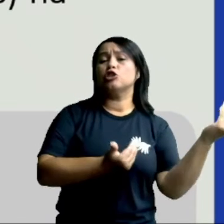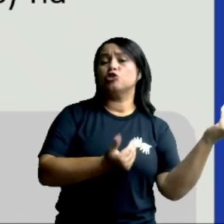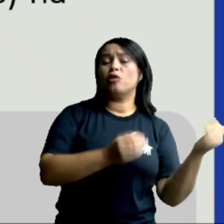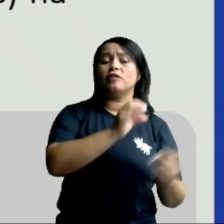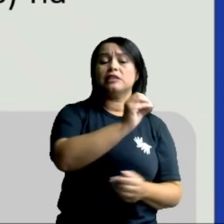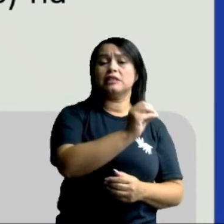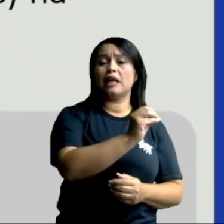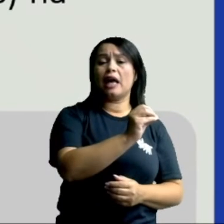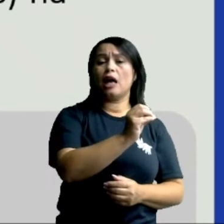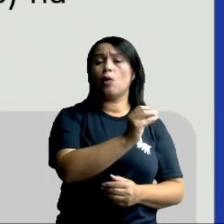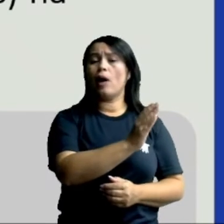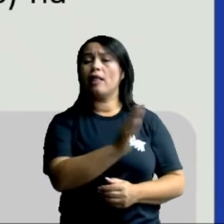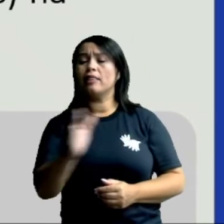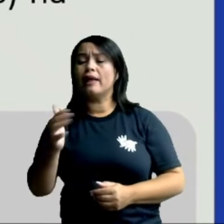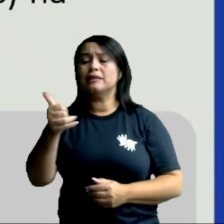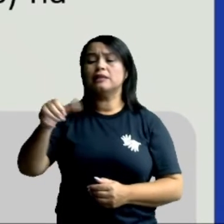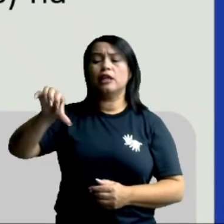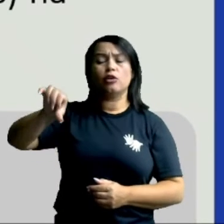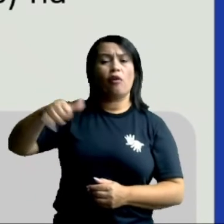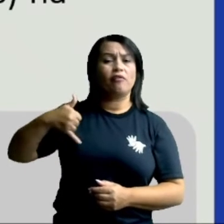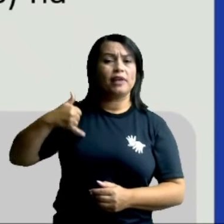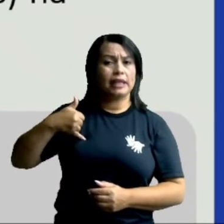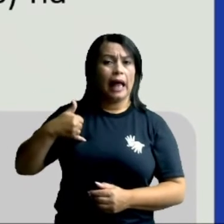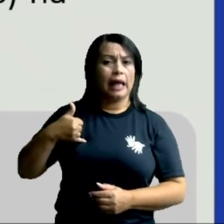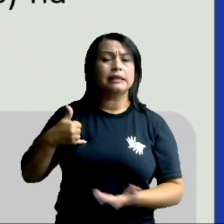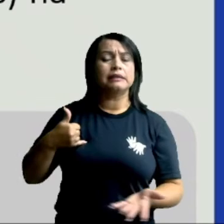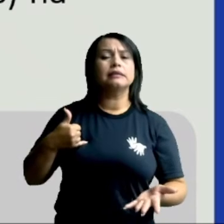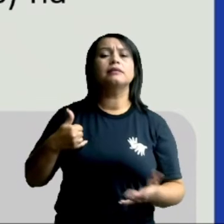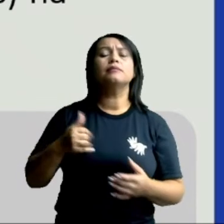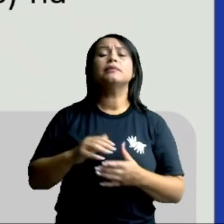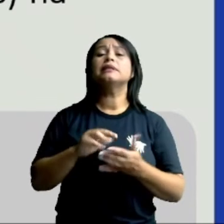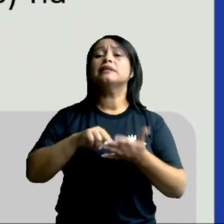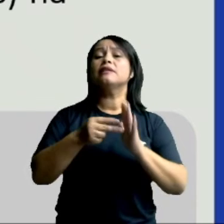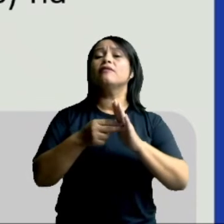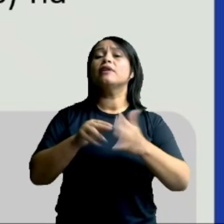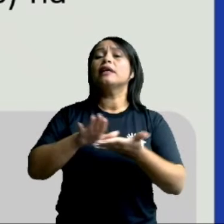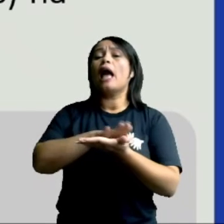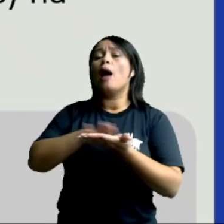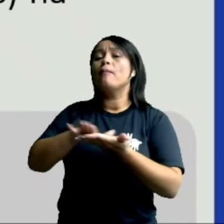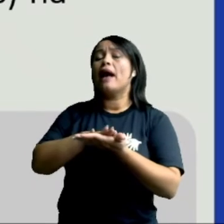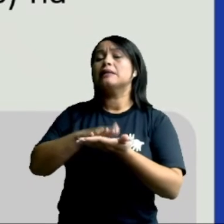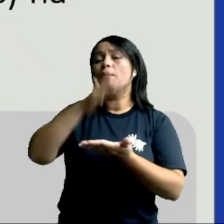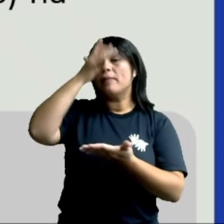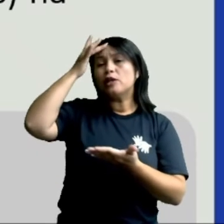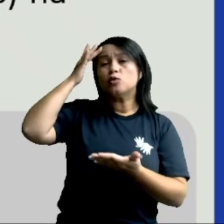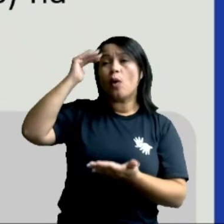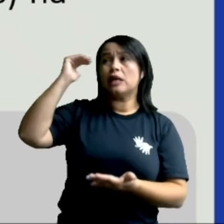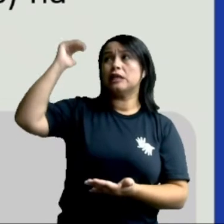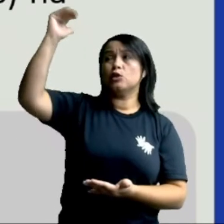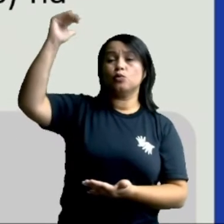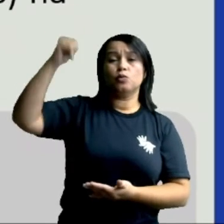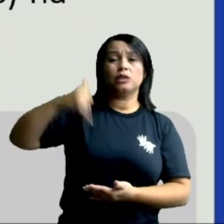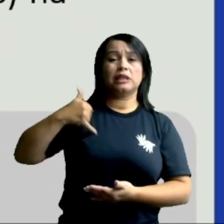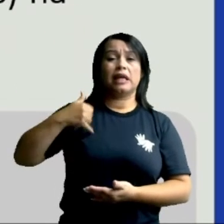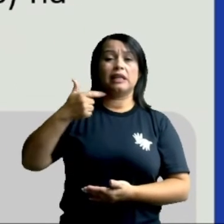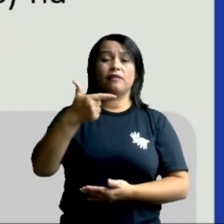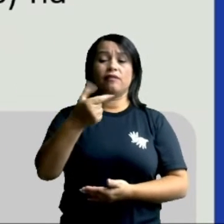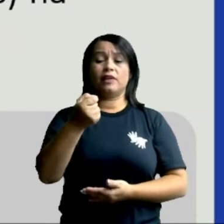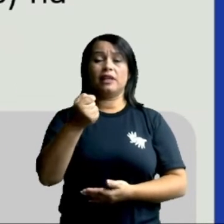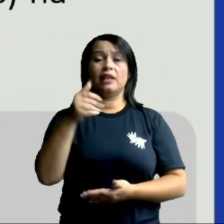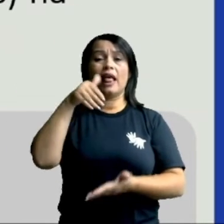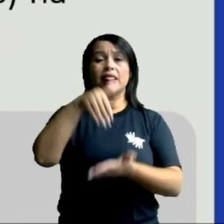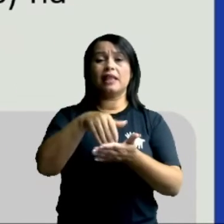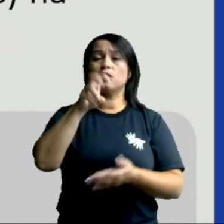0 a 19 anos, que é a base da pirâmide, de adultos de 20 a 59 anos